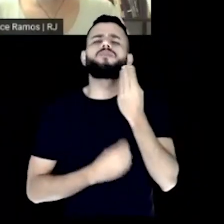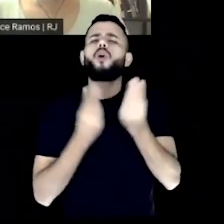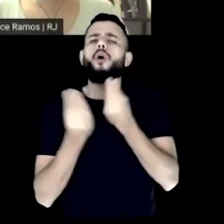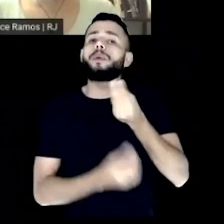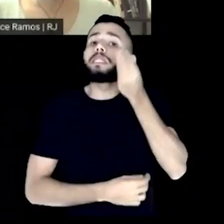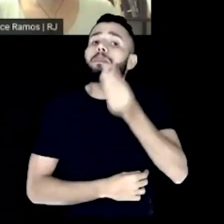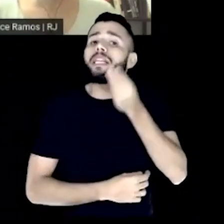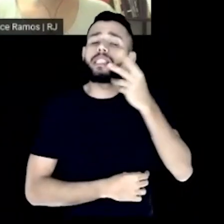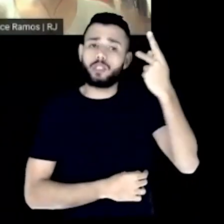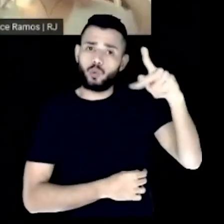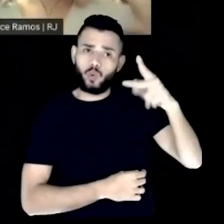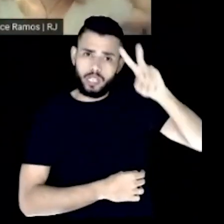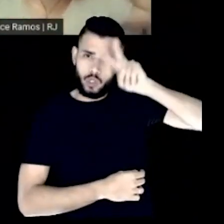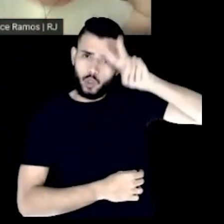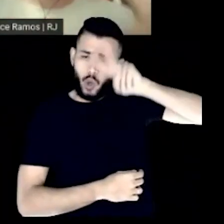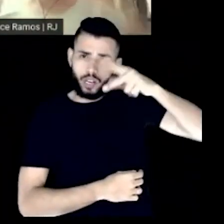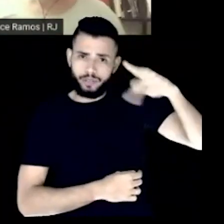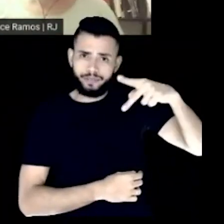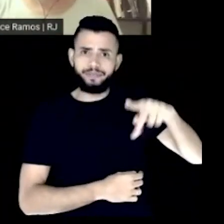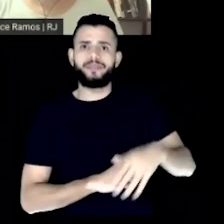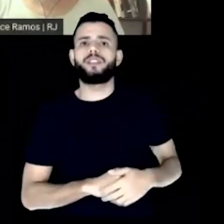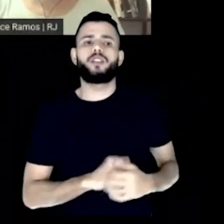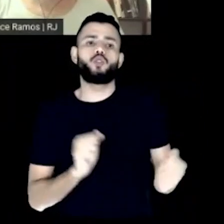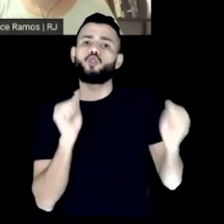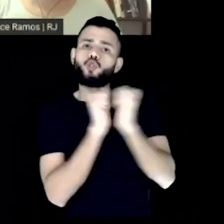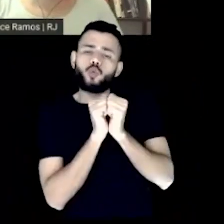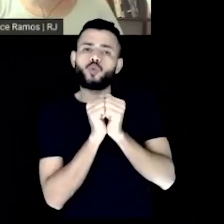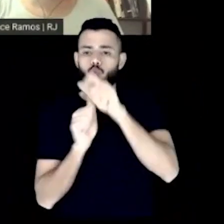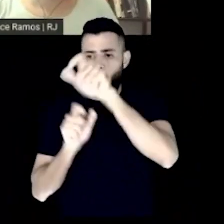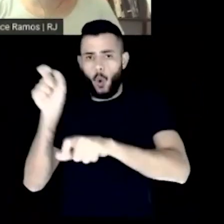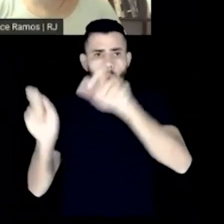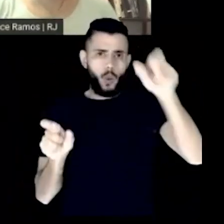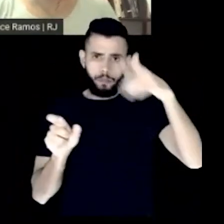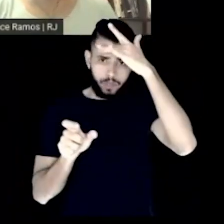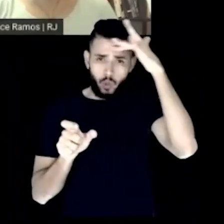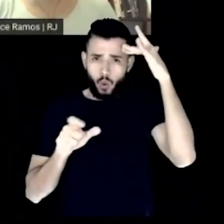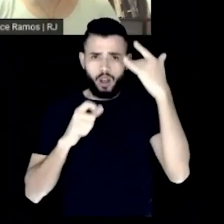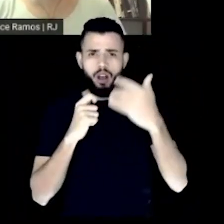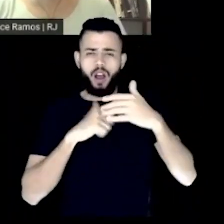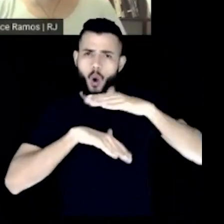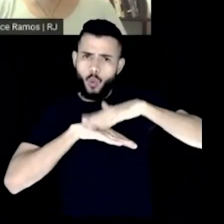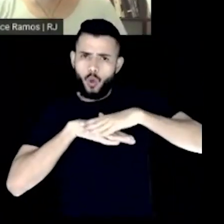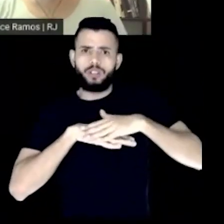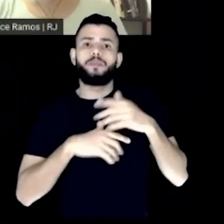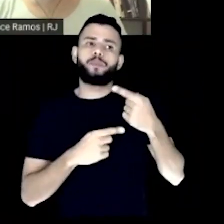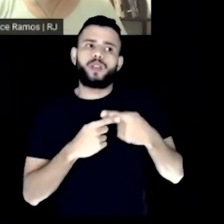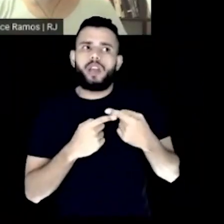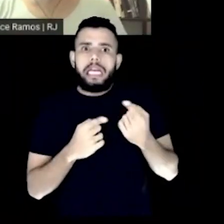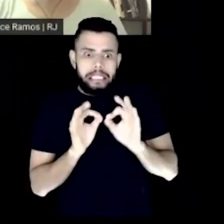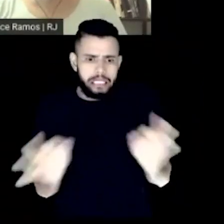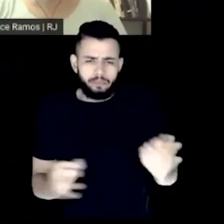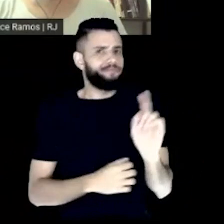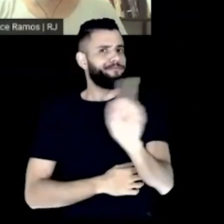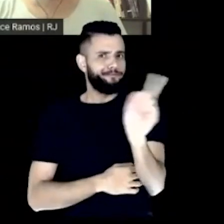essa experiência de escrever essa distopia em conjunto com os outros autores. E porque